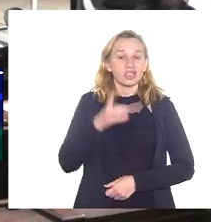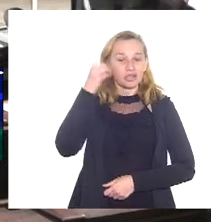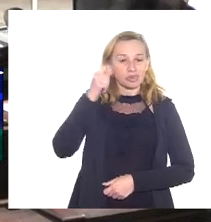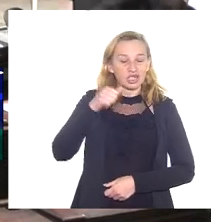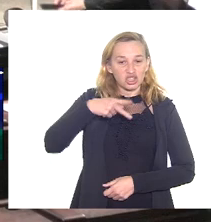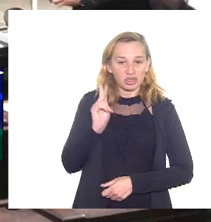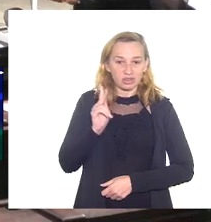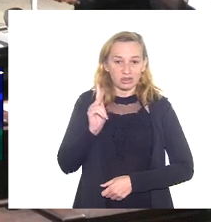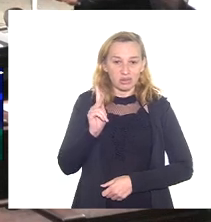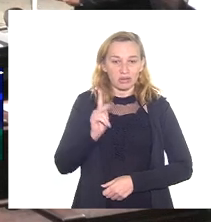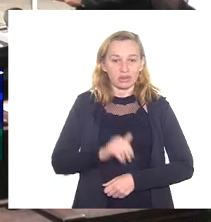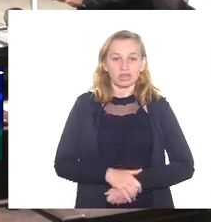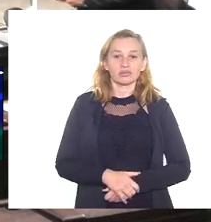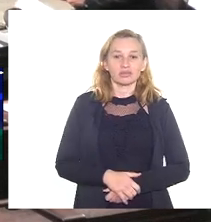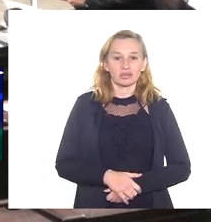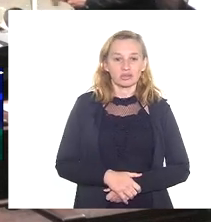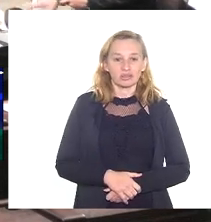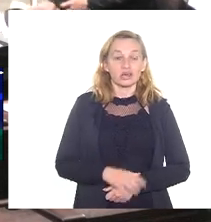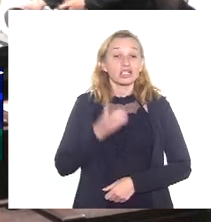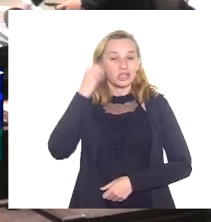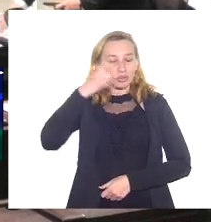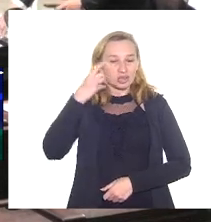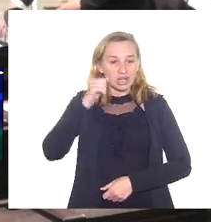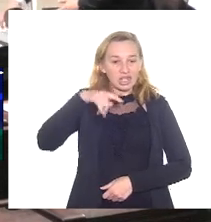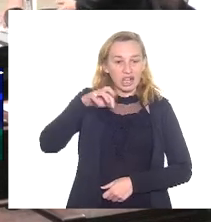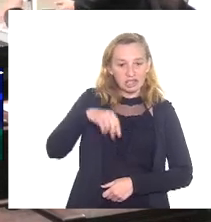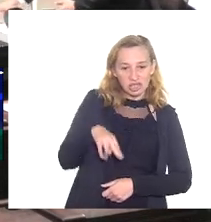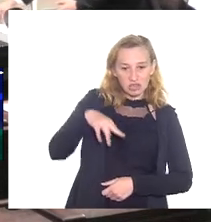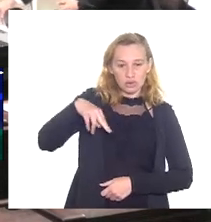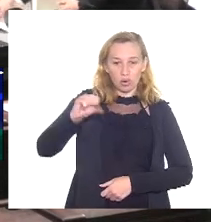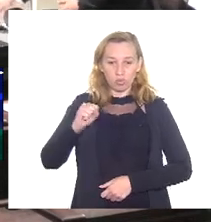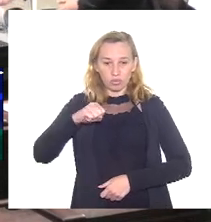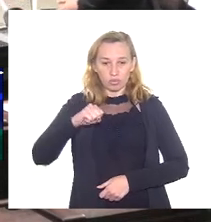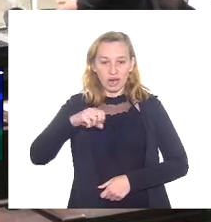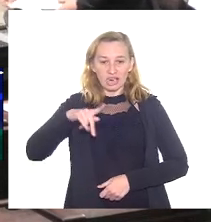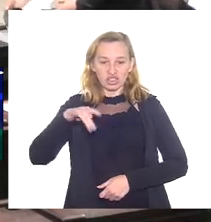Deputado Alexandre Knoploch. Deputado Anderson Alexandre.